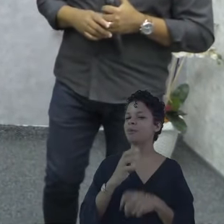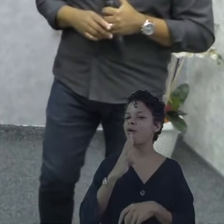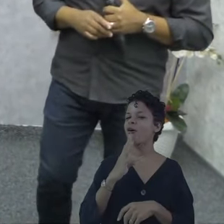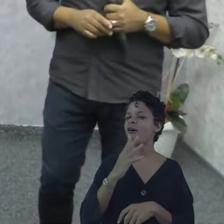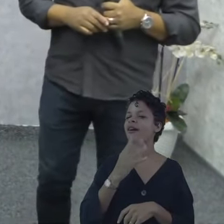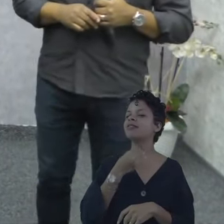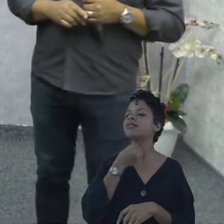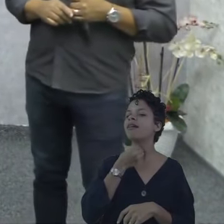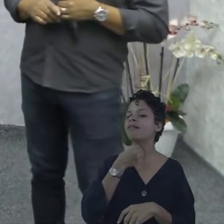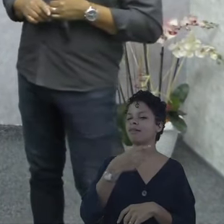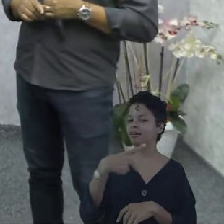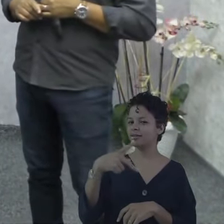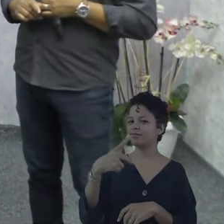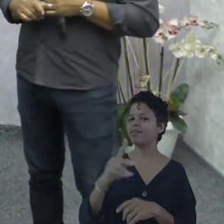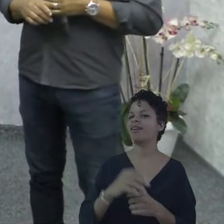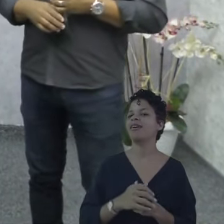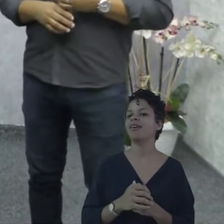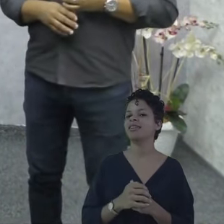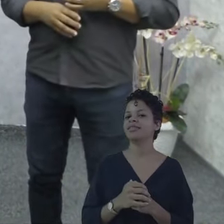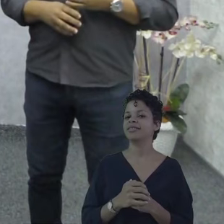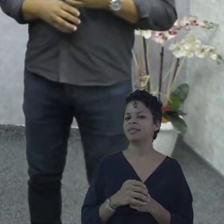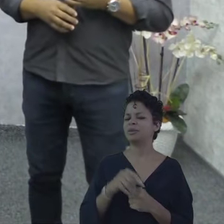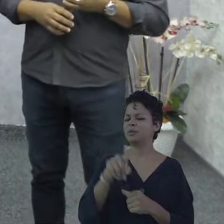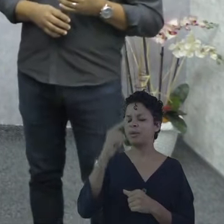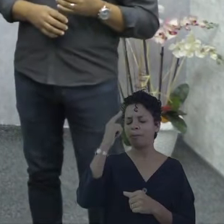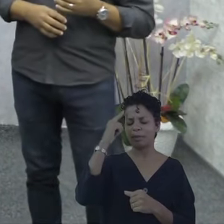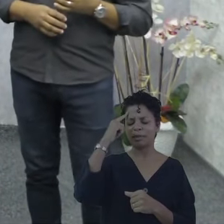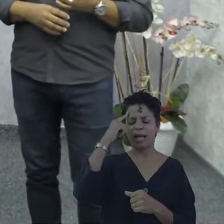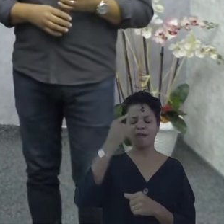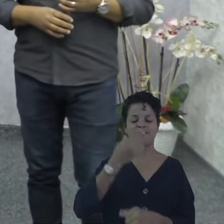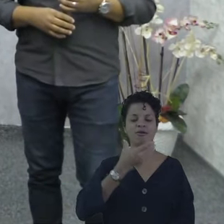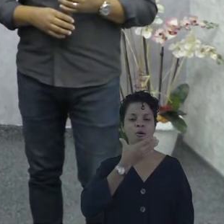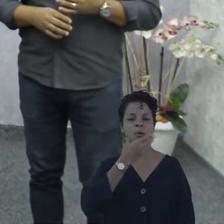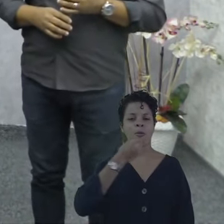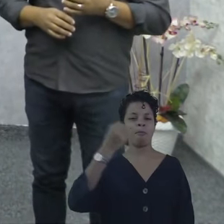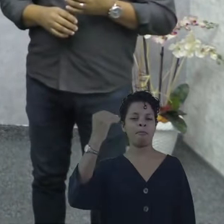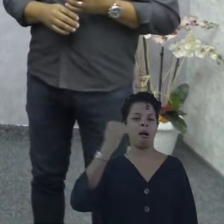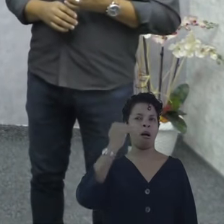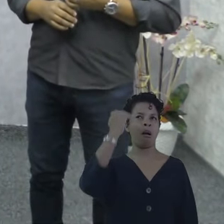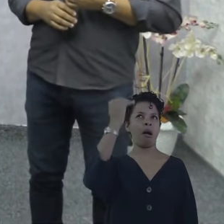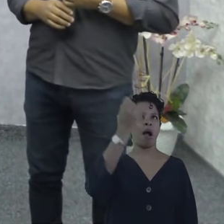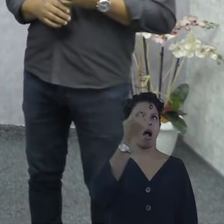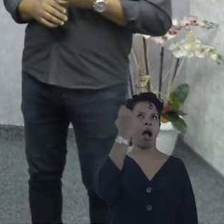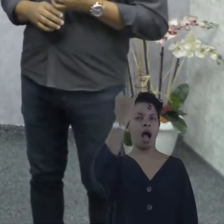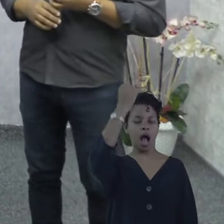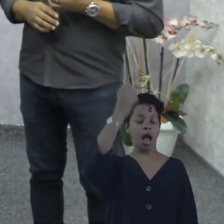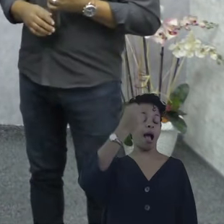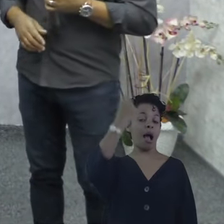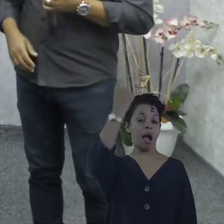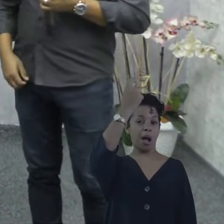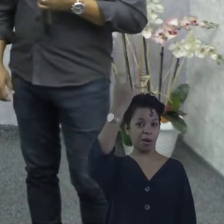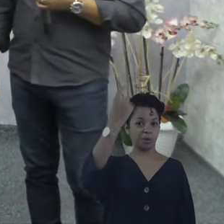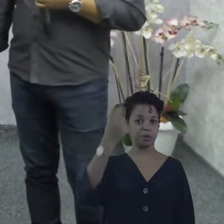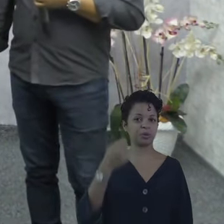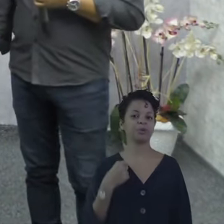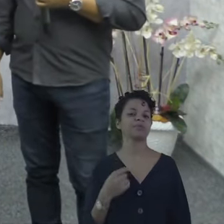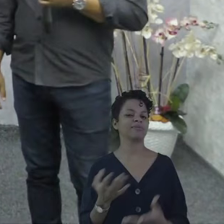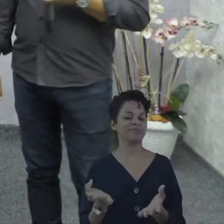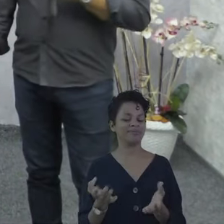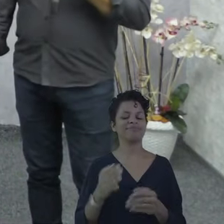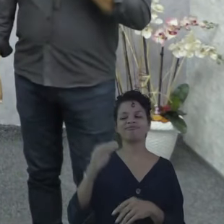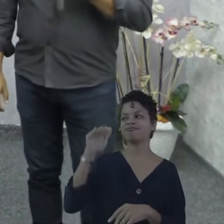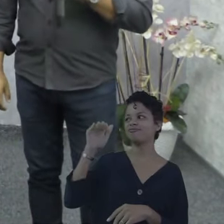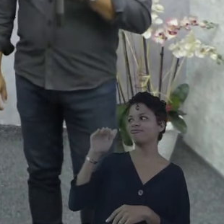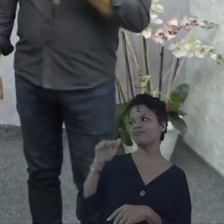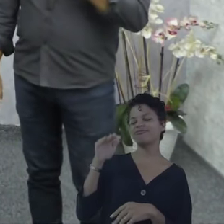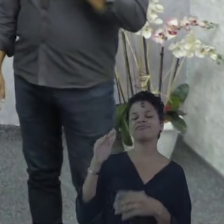conhece. Claro que você achava que era um rapaz assim, alto, de olhos verdes, né? Mas é o nosso Lalá. Lindo também,